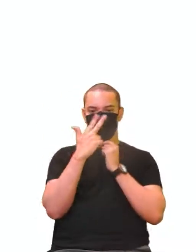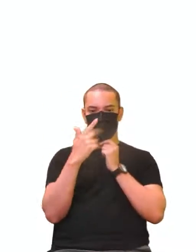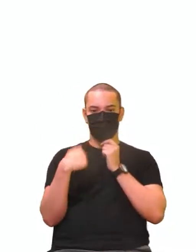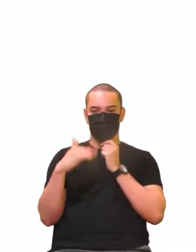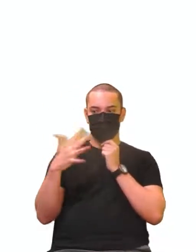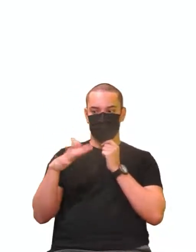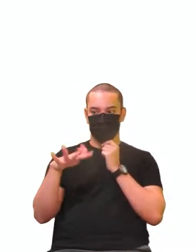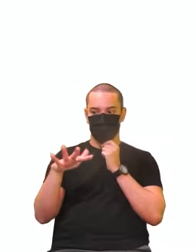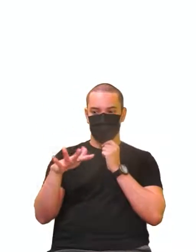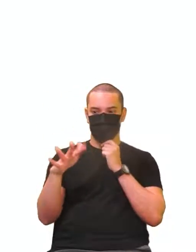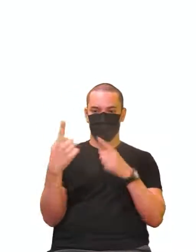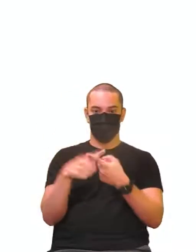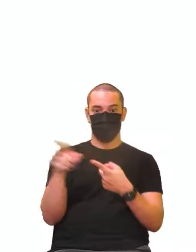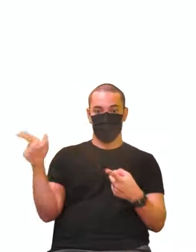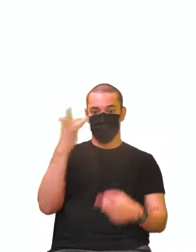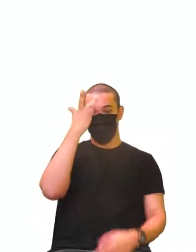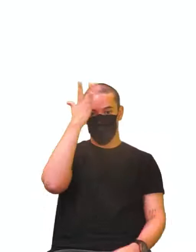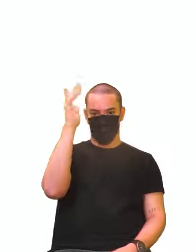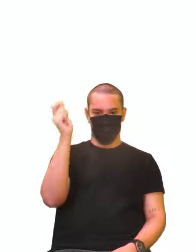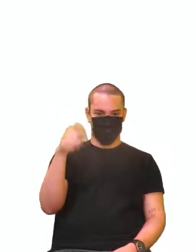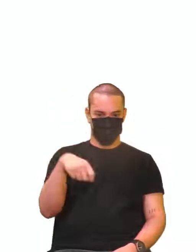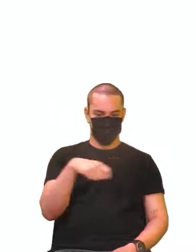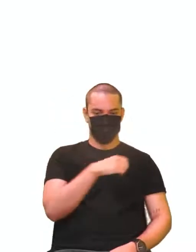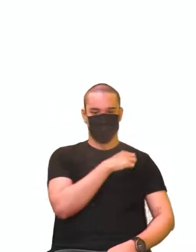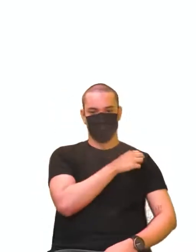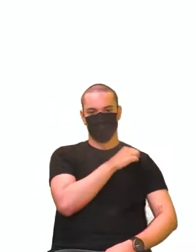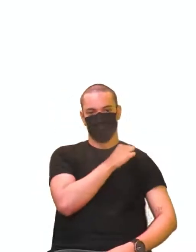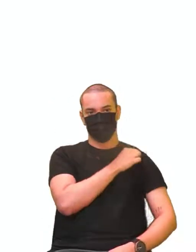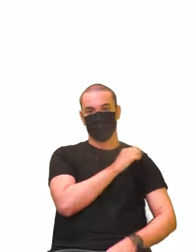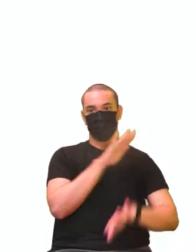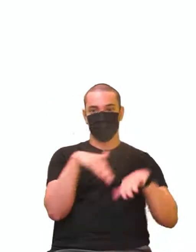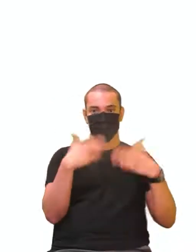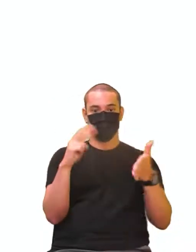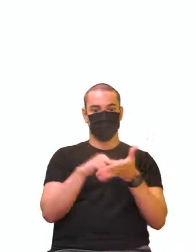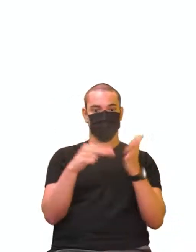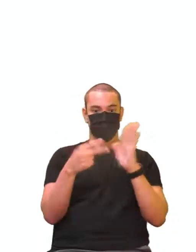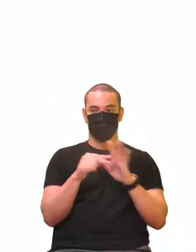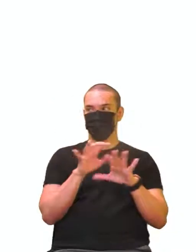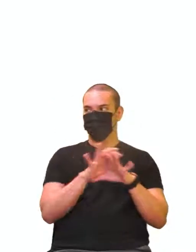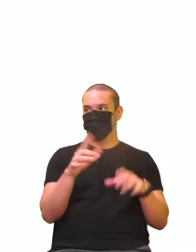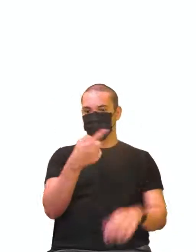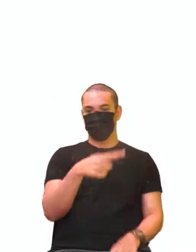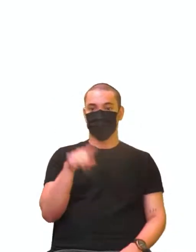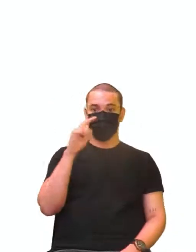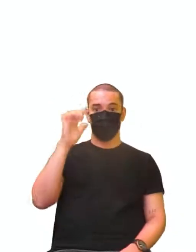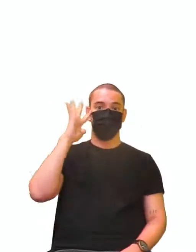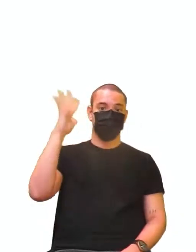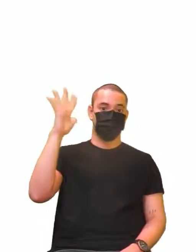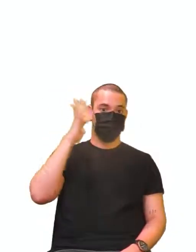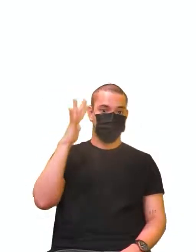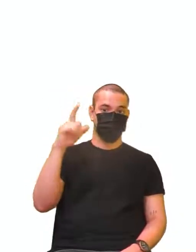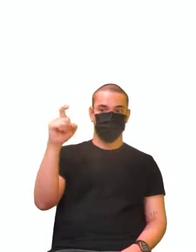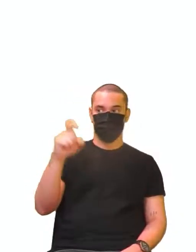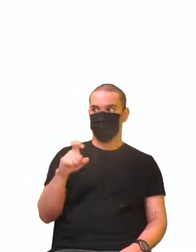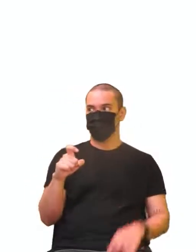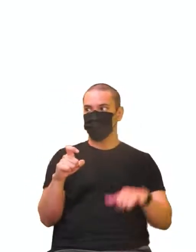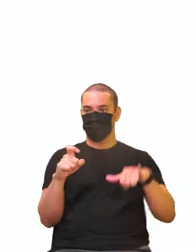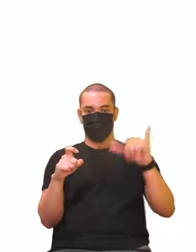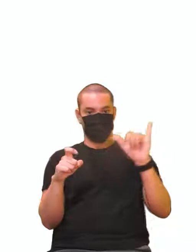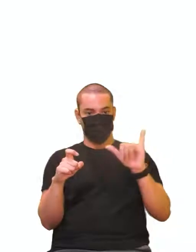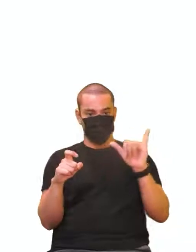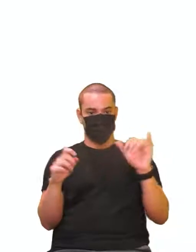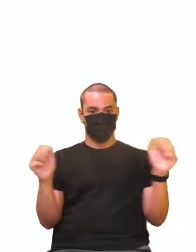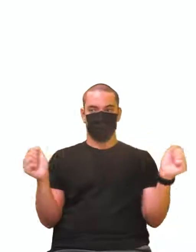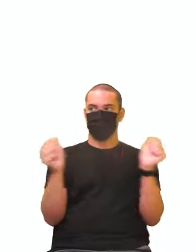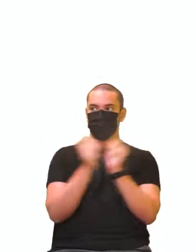a mão tremendo, né? Quando eu fiz aquilo. Então, é isso, pessoal. Você vai pegar... Você imagina o XY E o